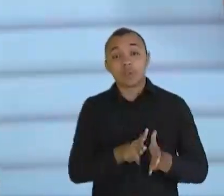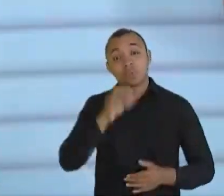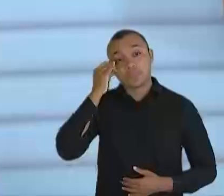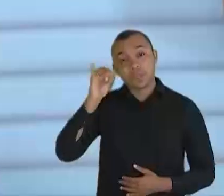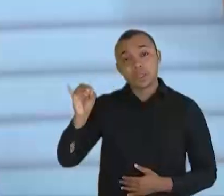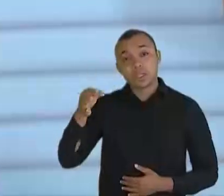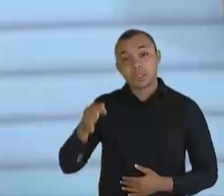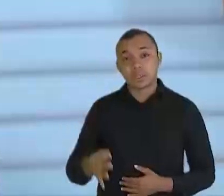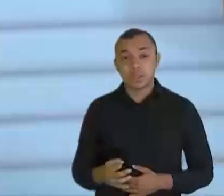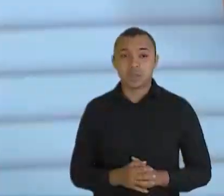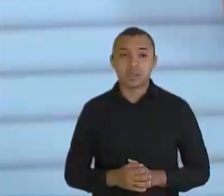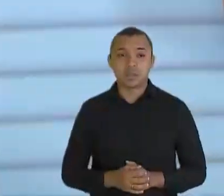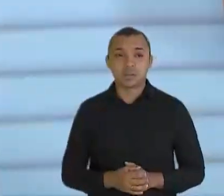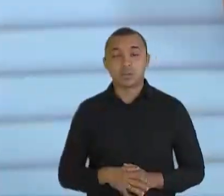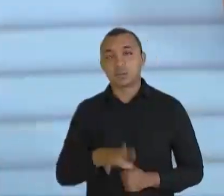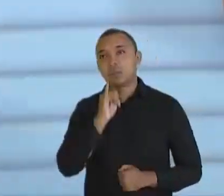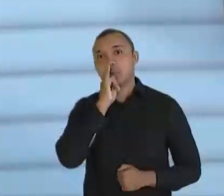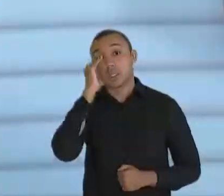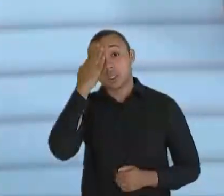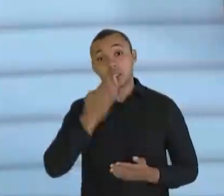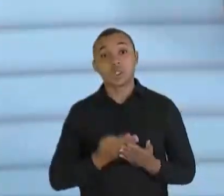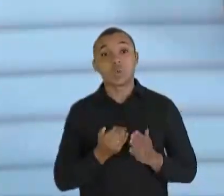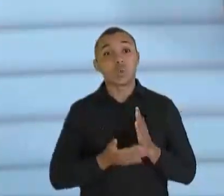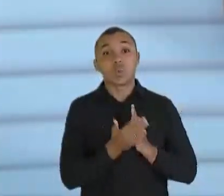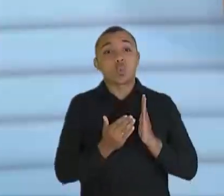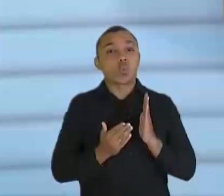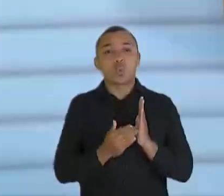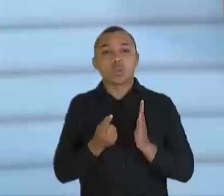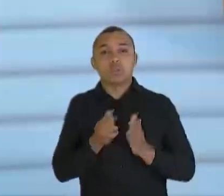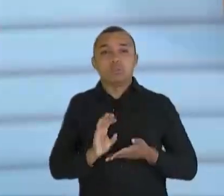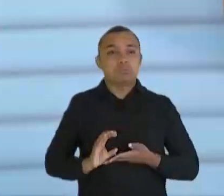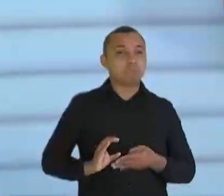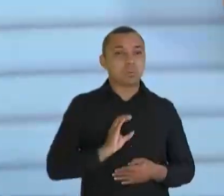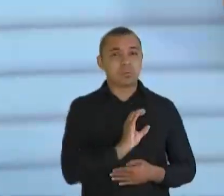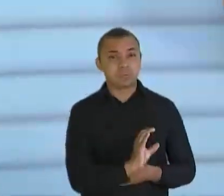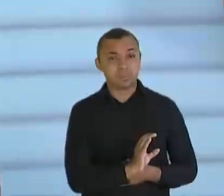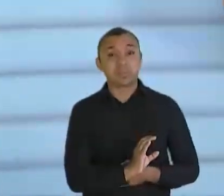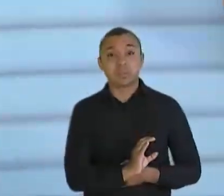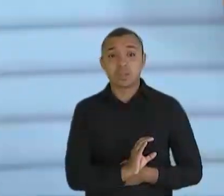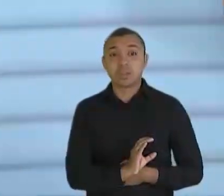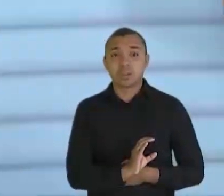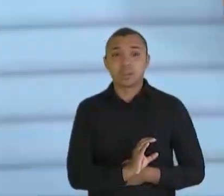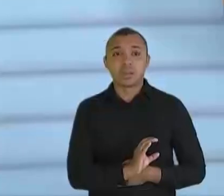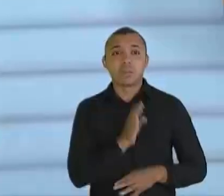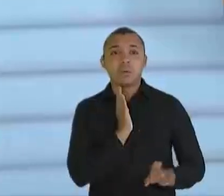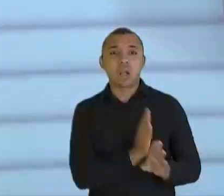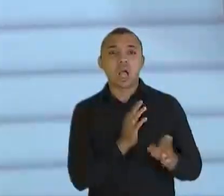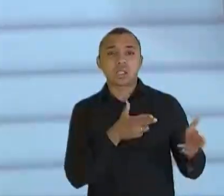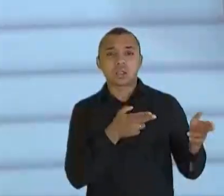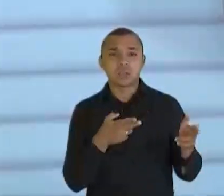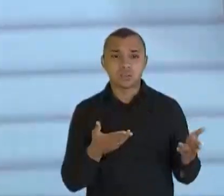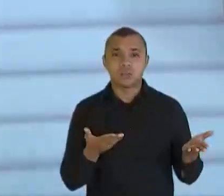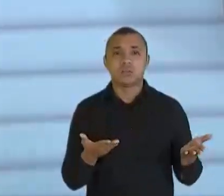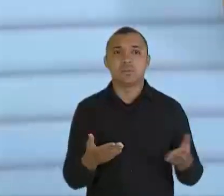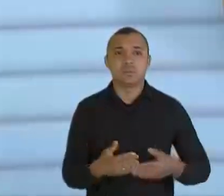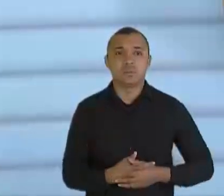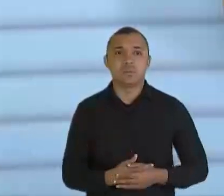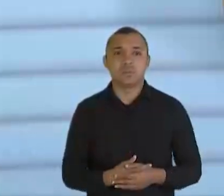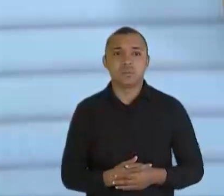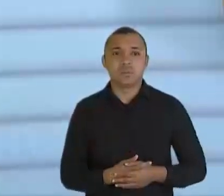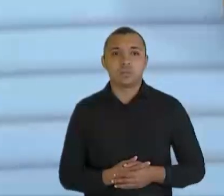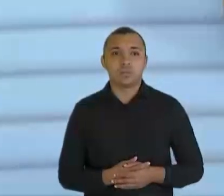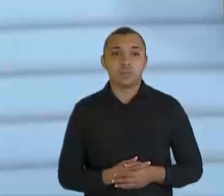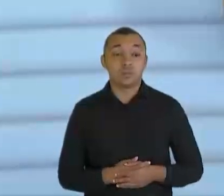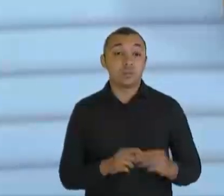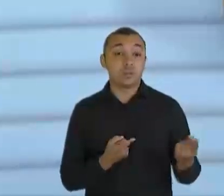não aposta todas as fichas, como o Brasil normalmente faz, no enfrentamento armado. Só no aumento da polícia. O enfrentamento armado,